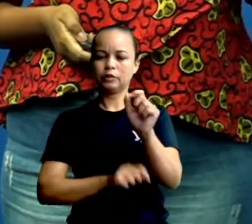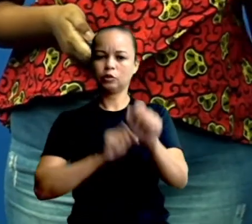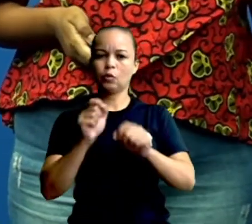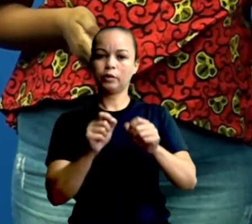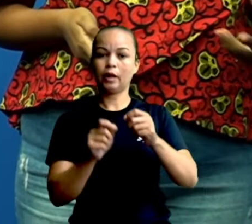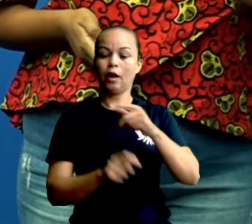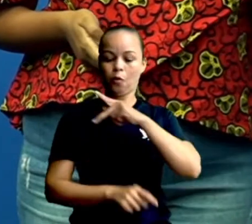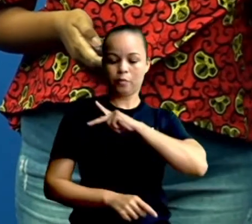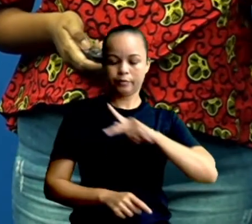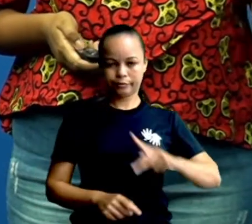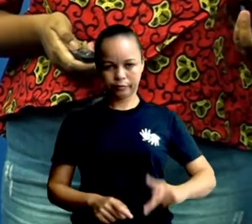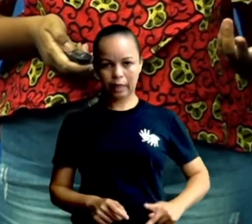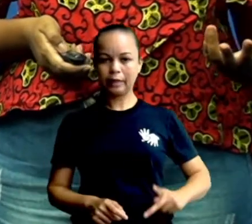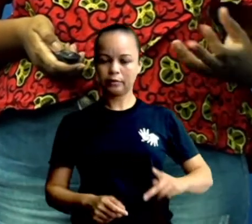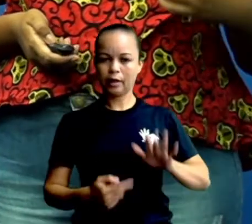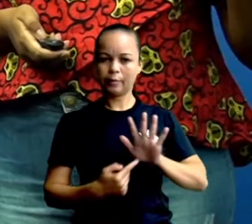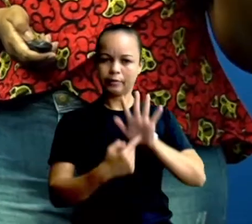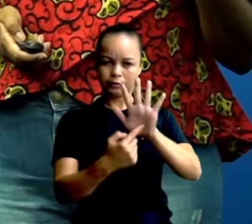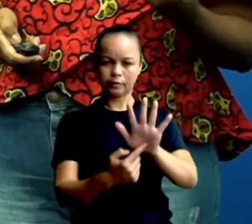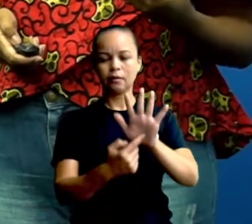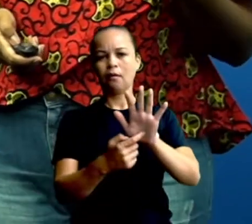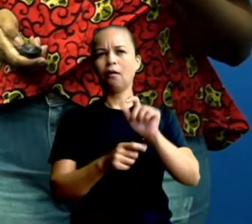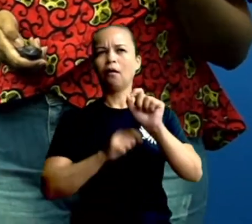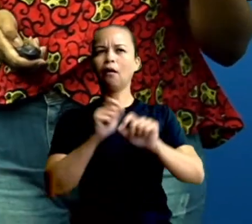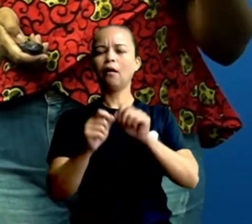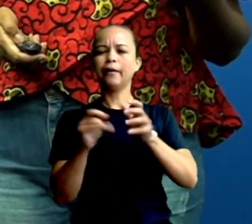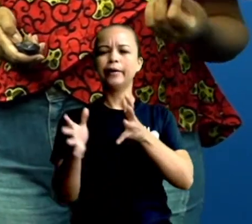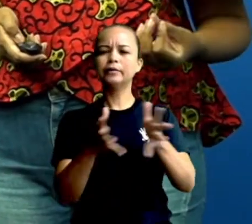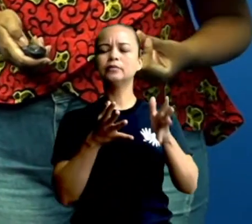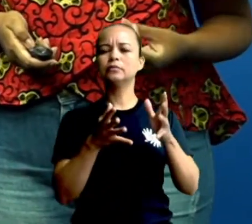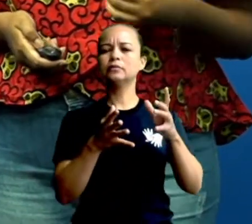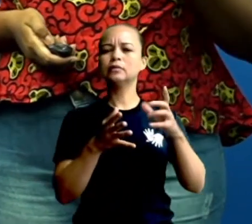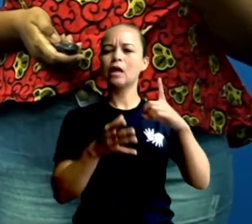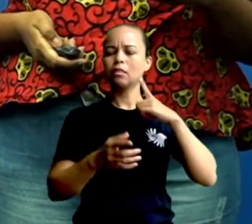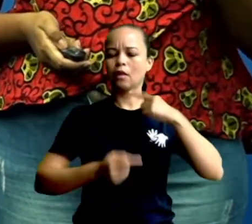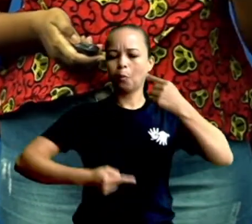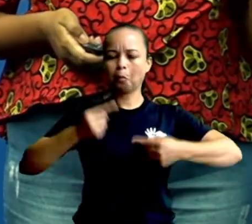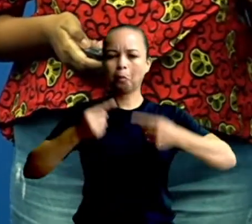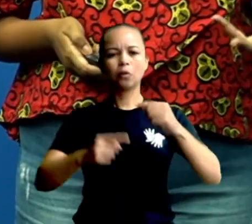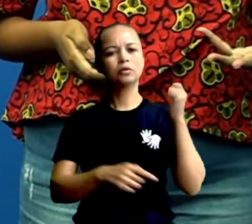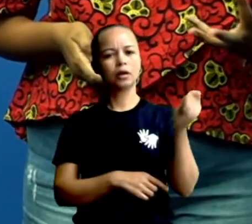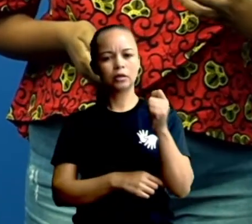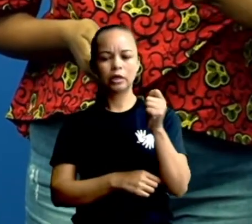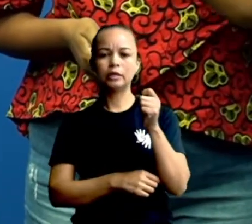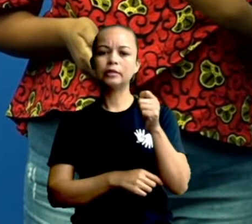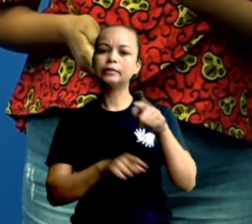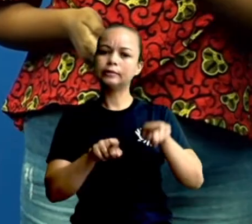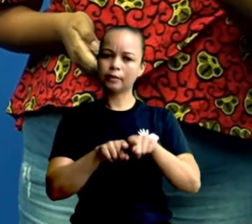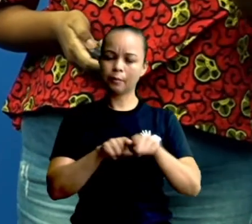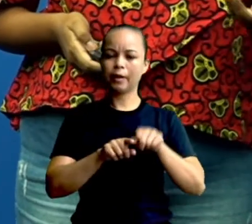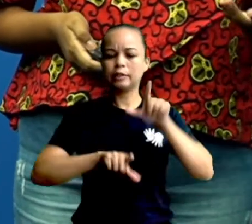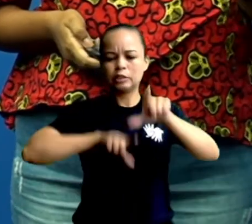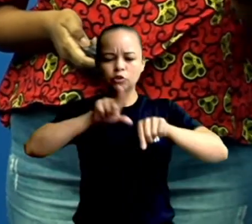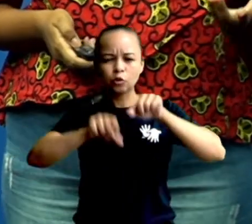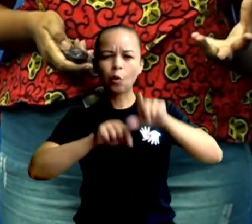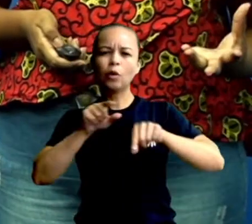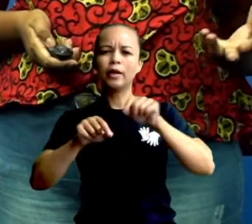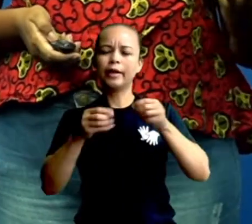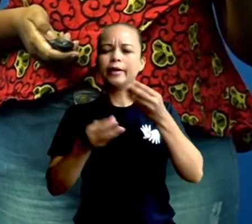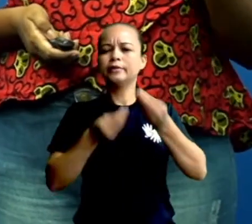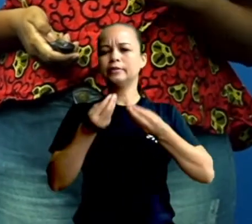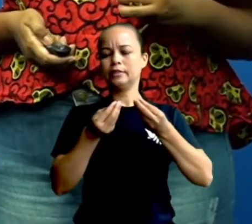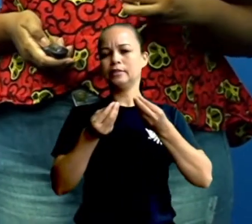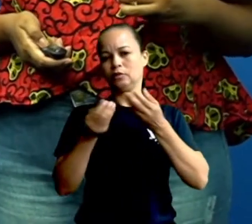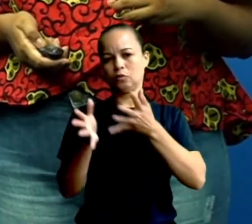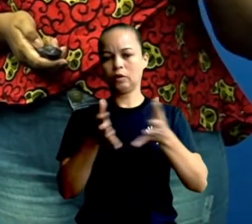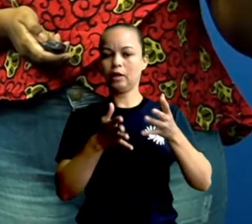presidente representa de forma simbólica e também tem o poder político, inclusive de escolher o seu poder